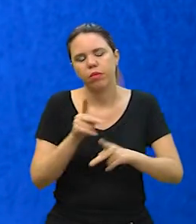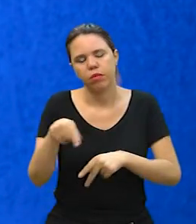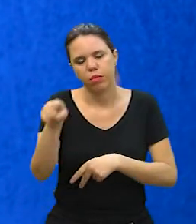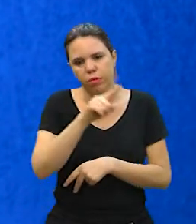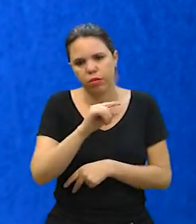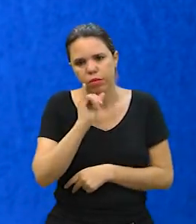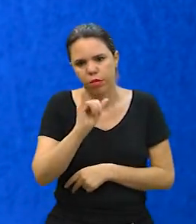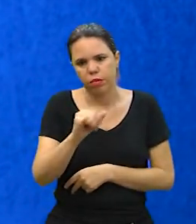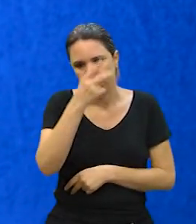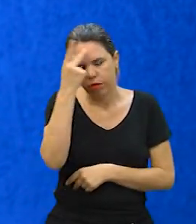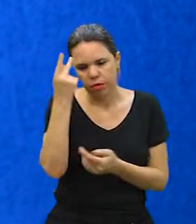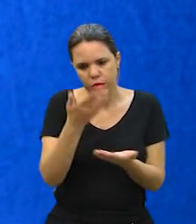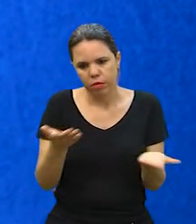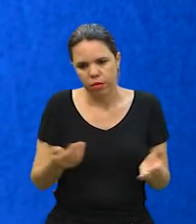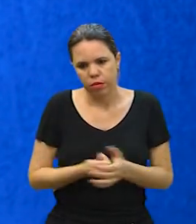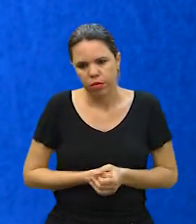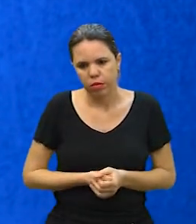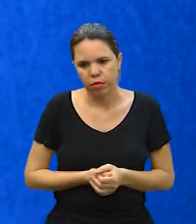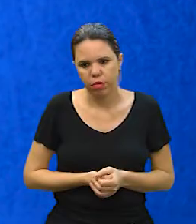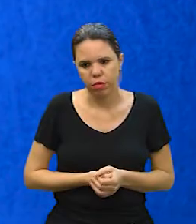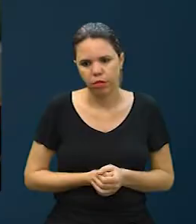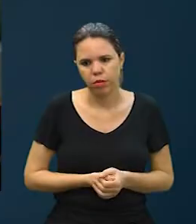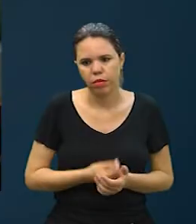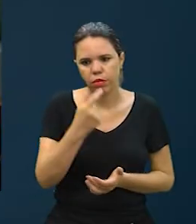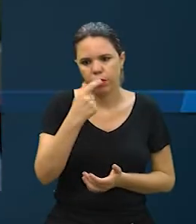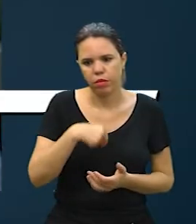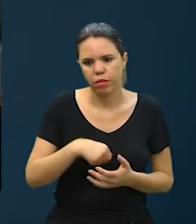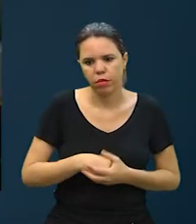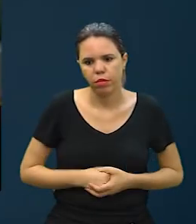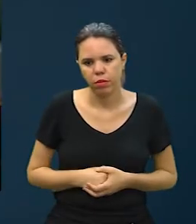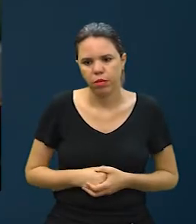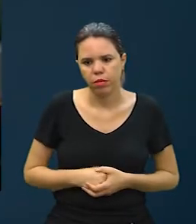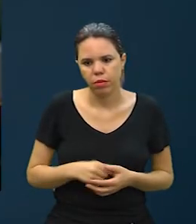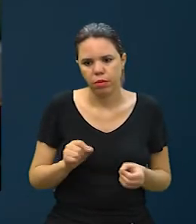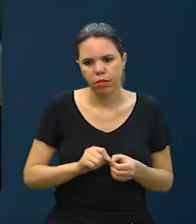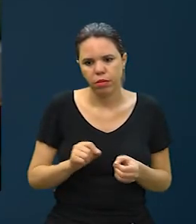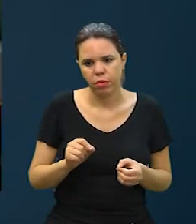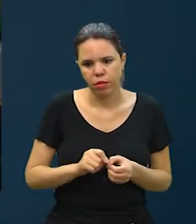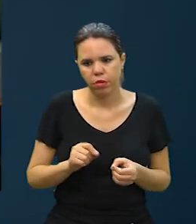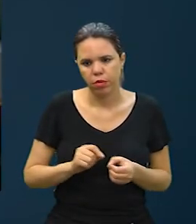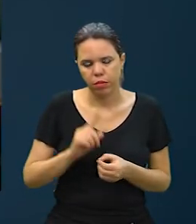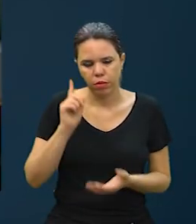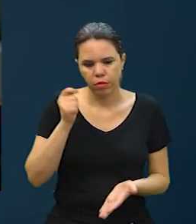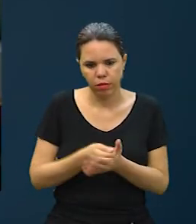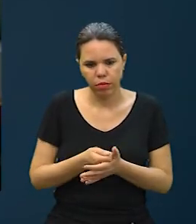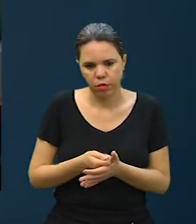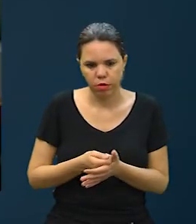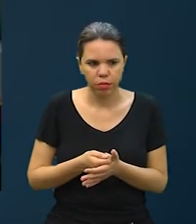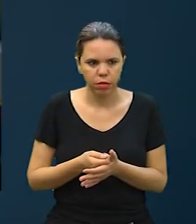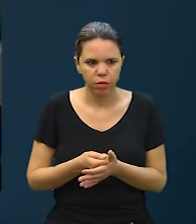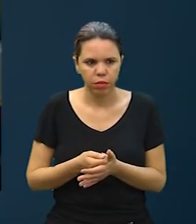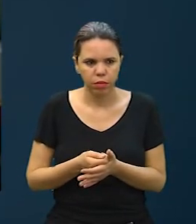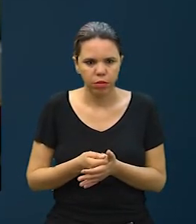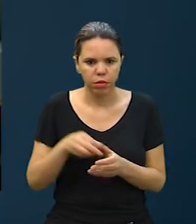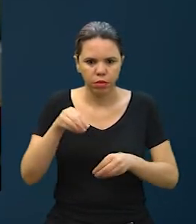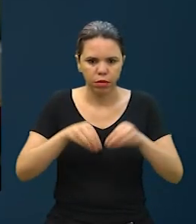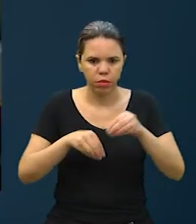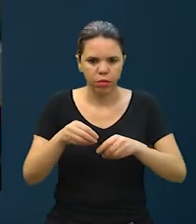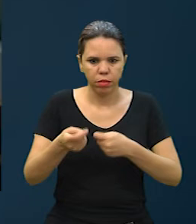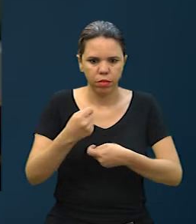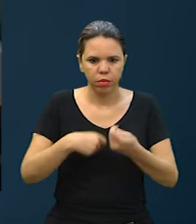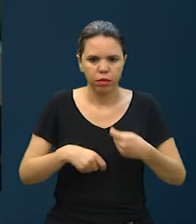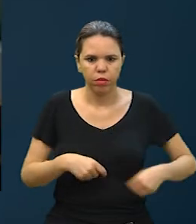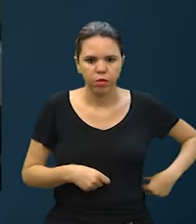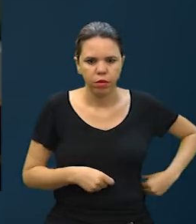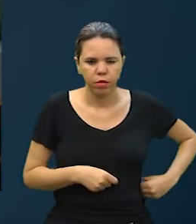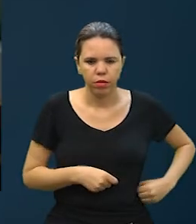diria, o que você diz para essa pessoa? Bom, o que me fez realmente tomar a decisão de montar um